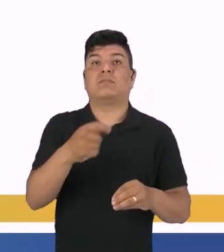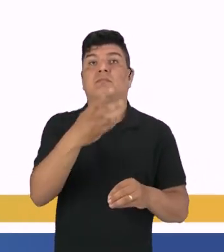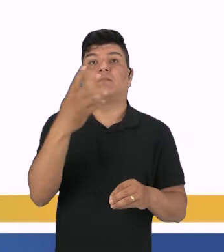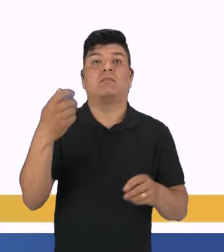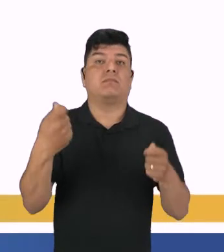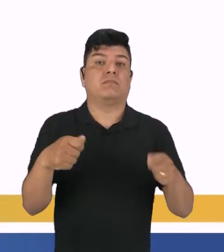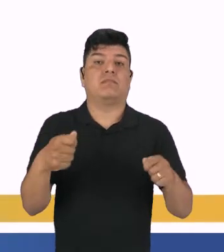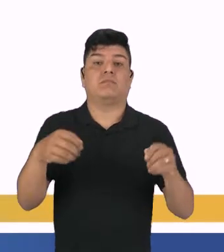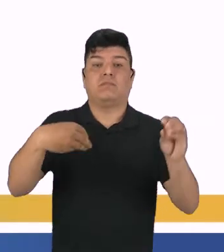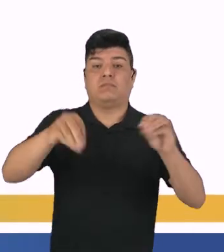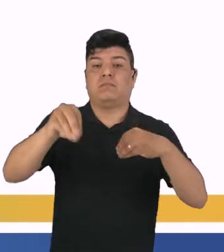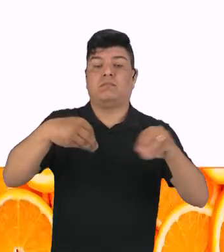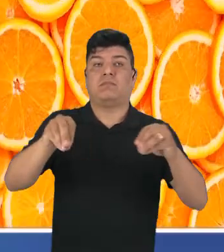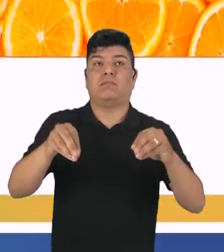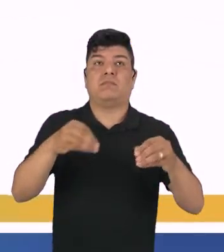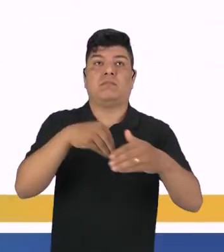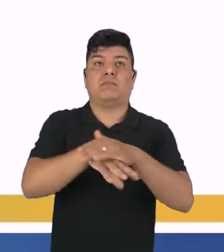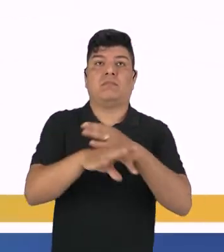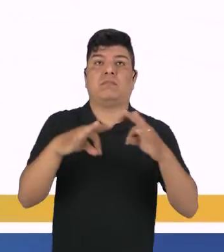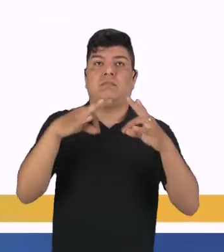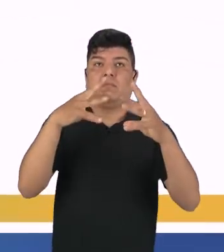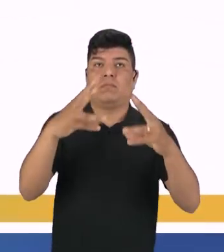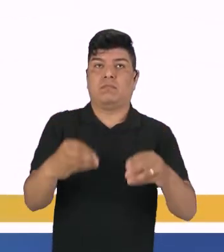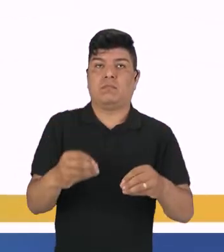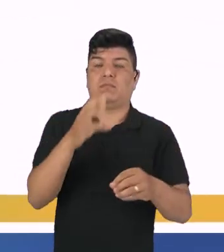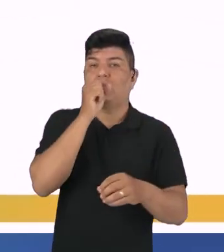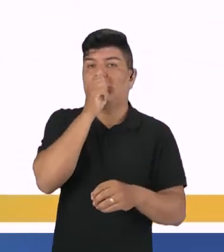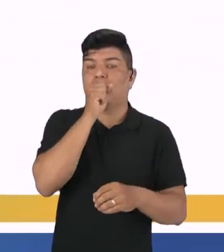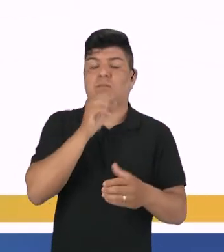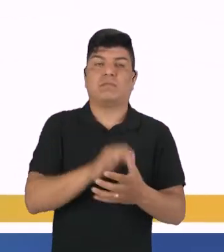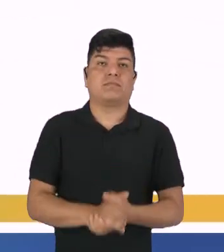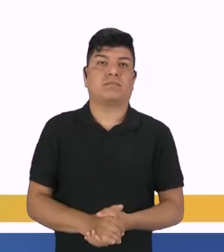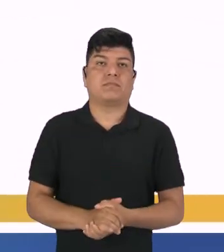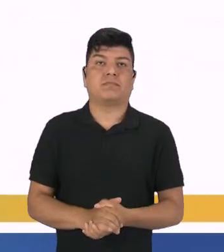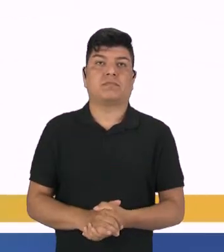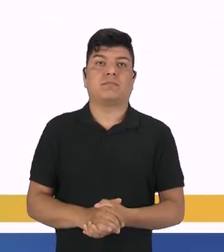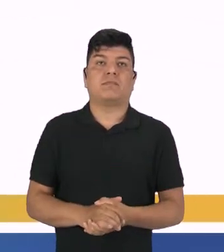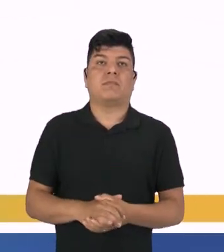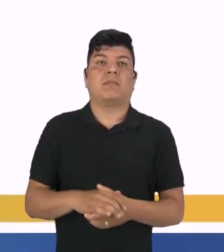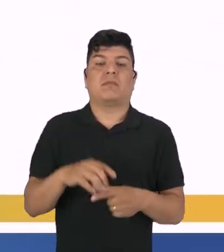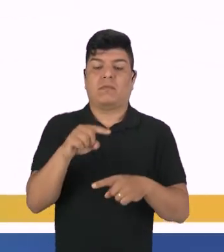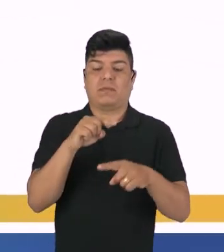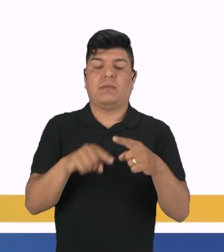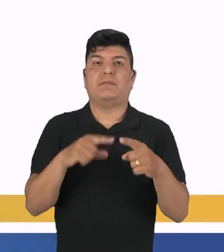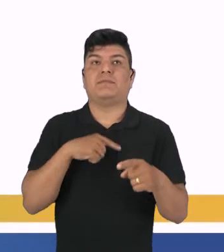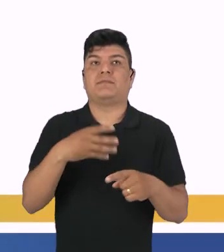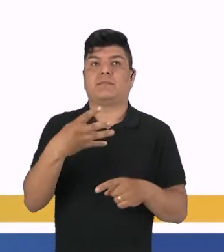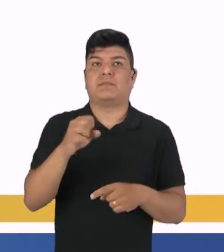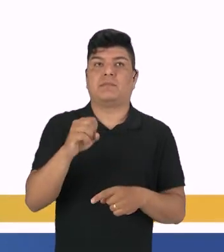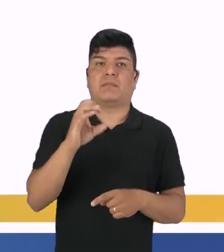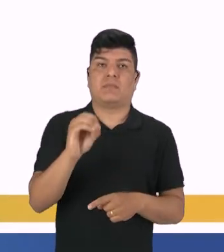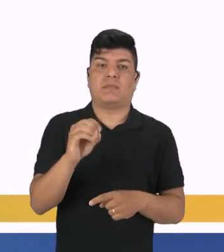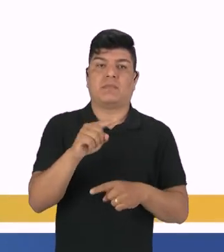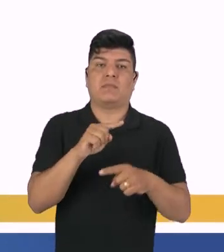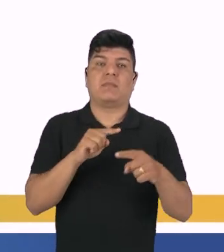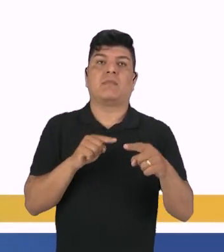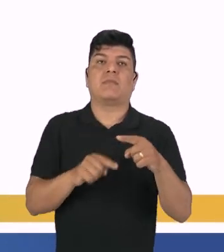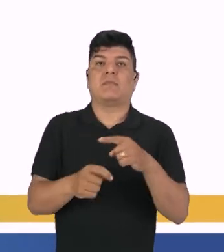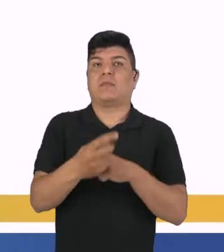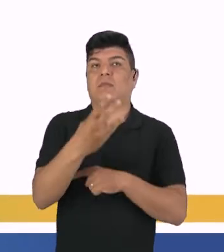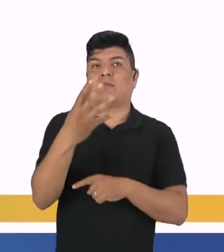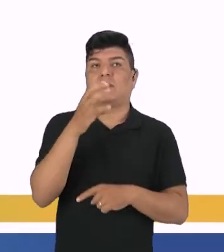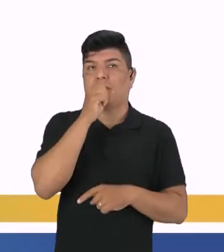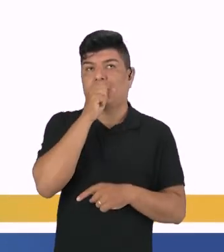serão utilizados pelo feirante para armazenar todas as laranjas? Também tem uma divisão, né? Eu vou dividir 480, que é a quantidade